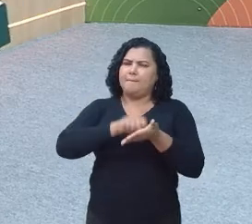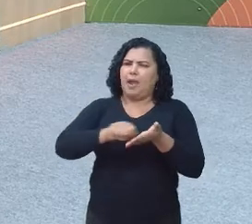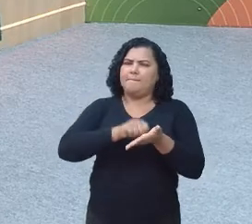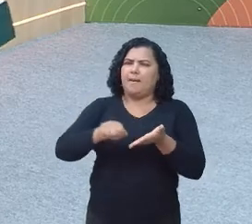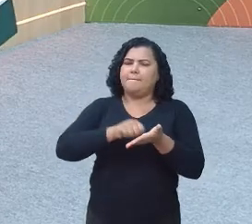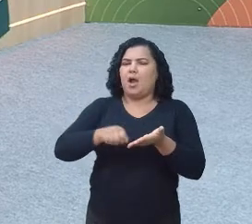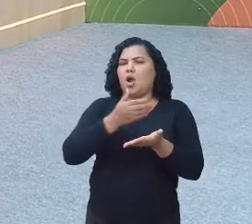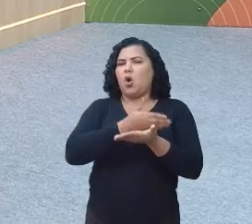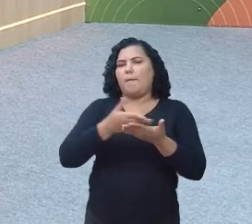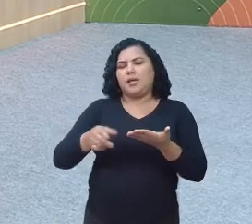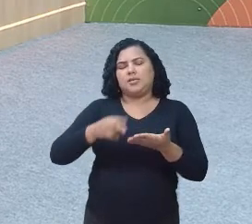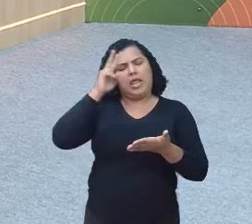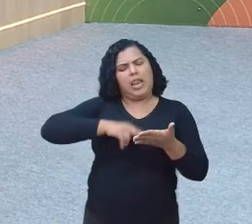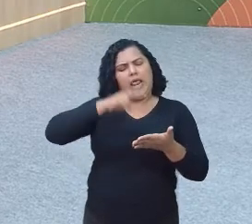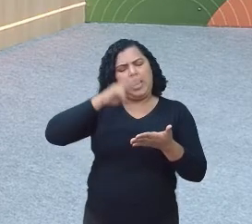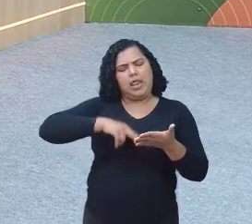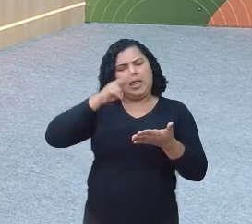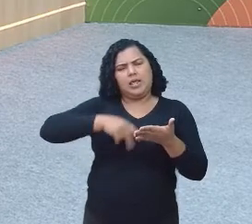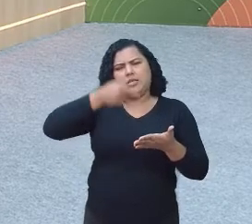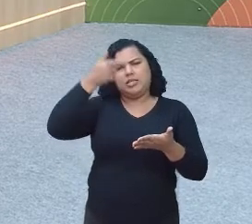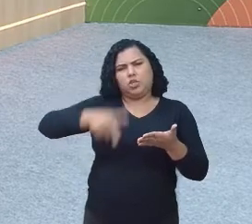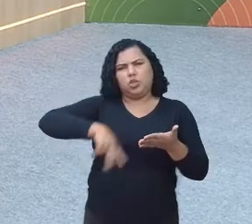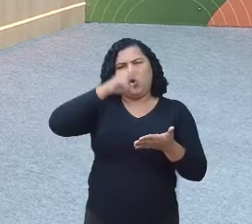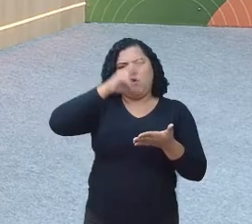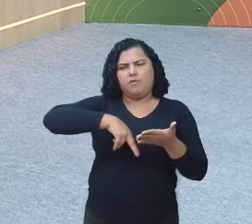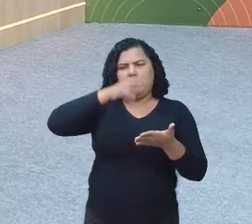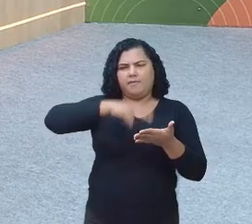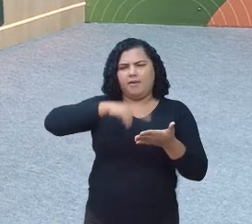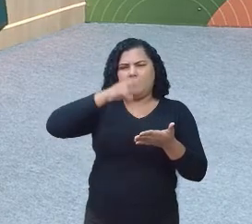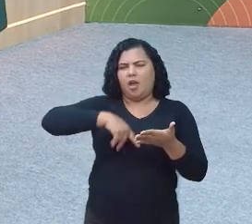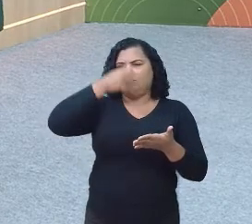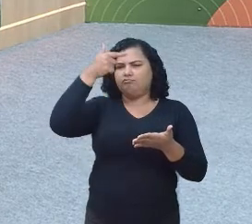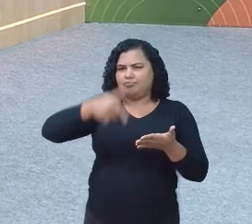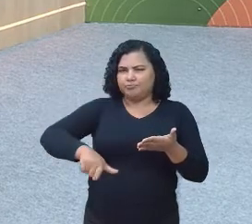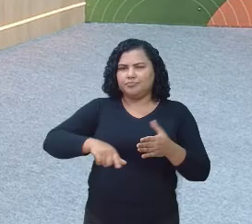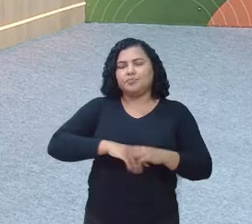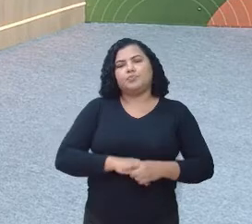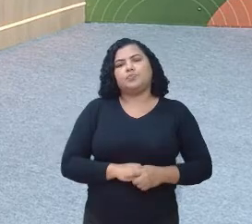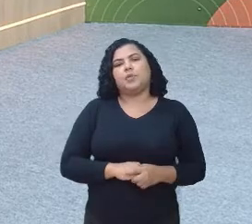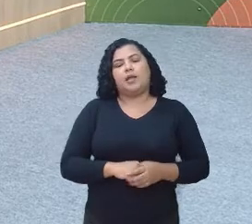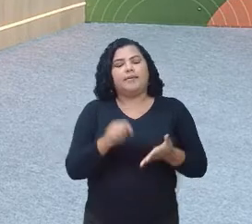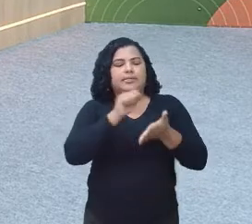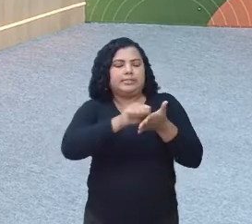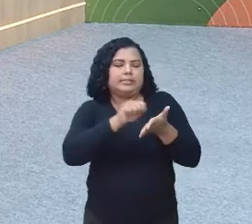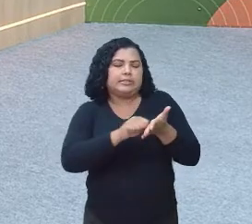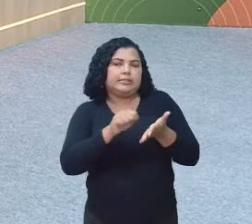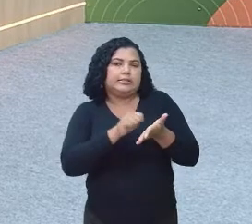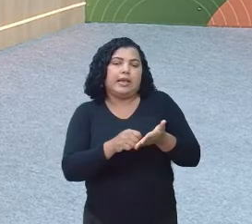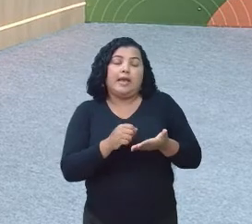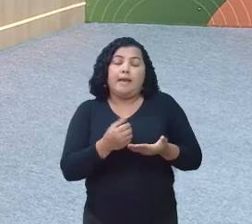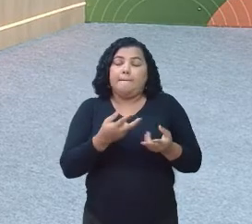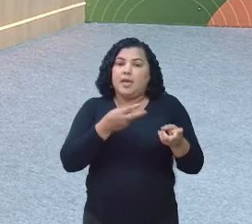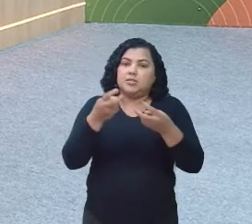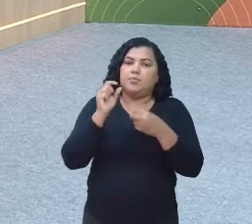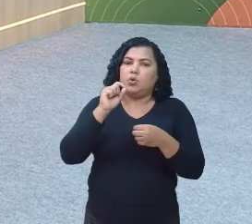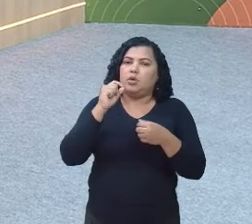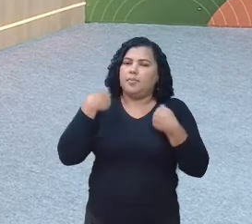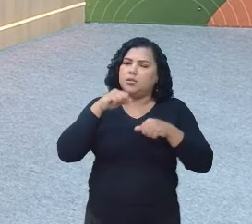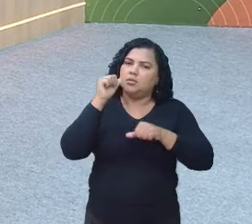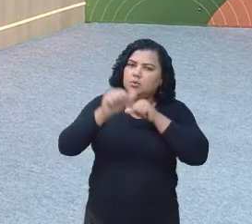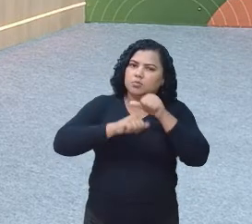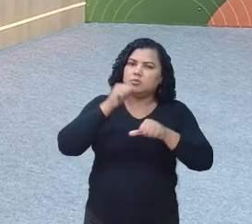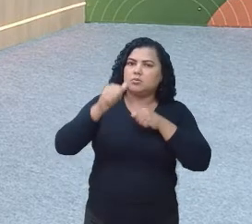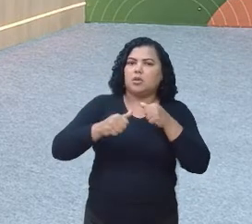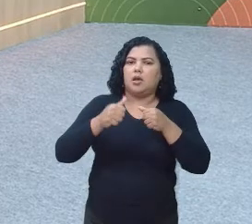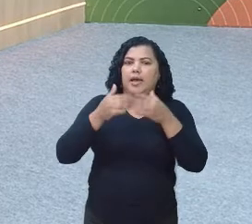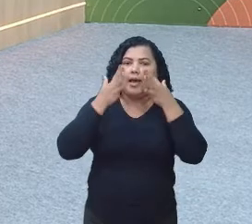produzir o texto. Ler, reler, corrigir os erros ortográficos, ver o que é que precisa ser alterado, se atentar para a